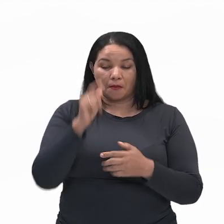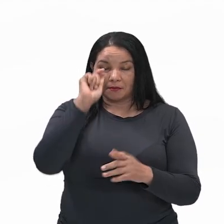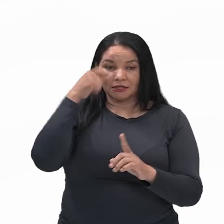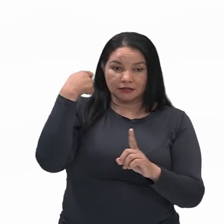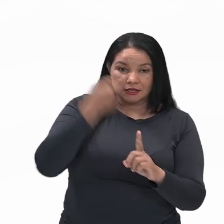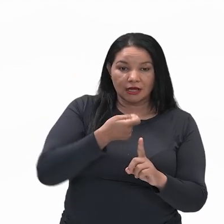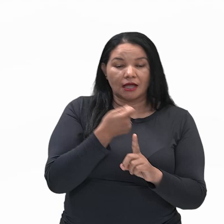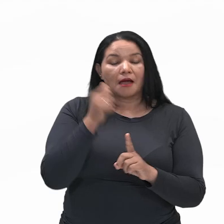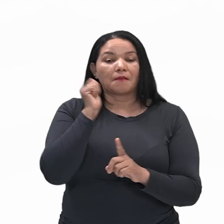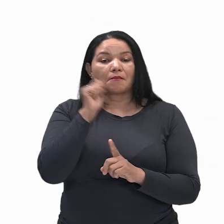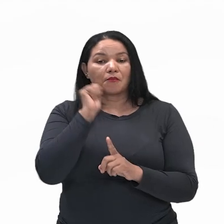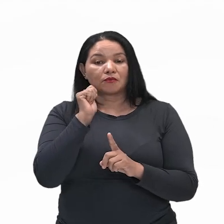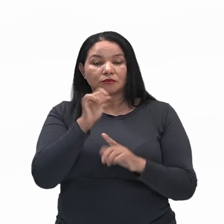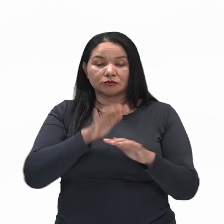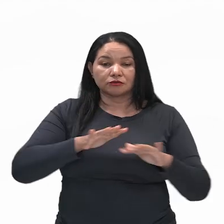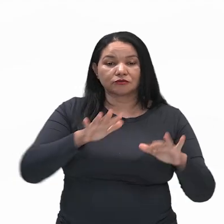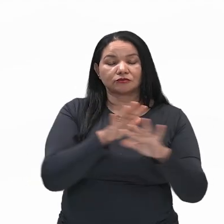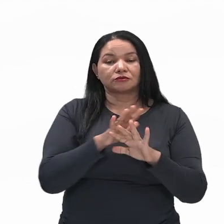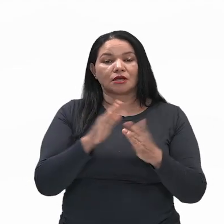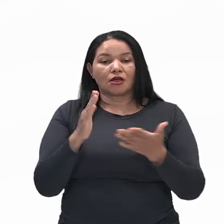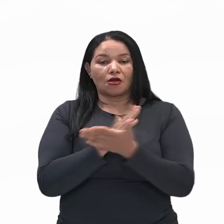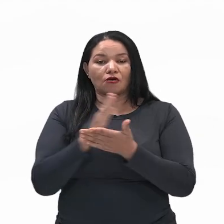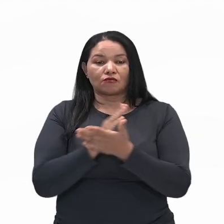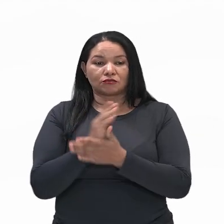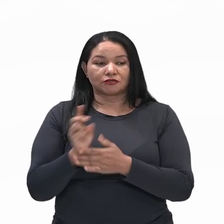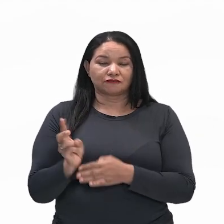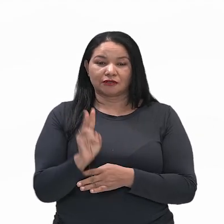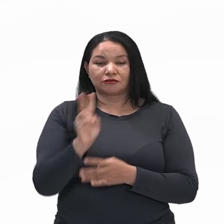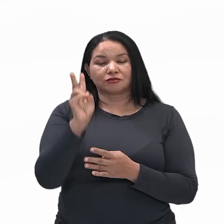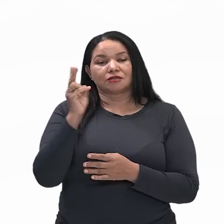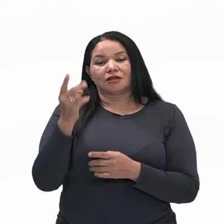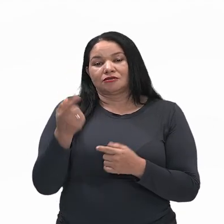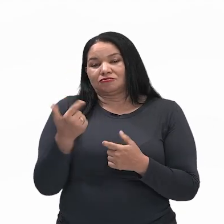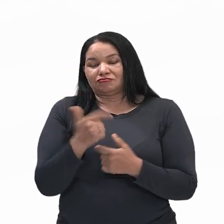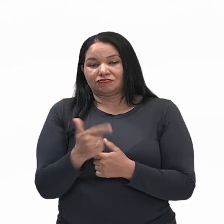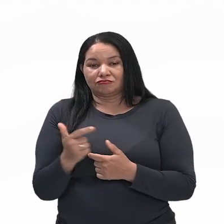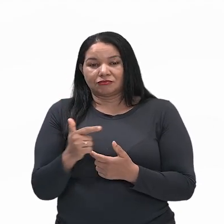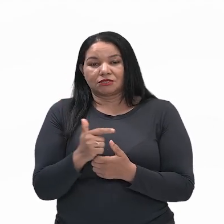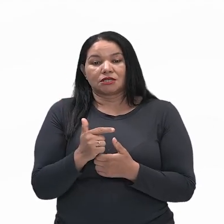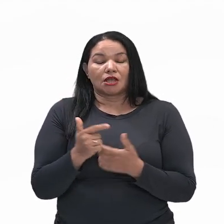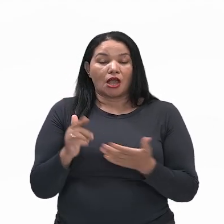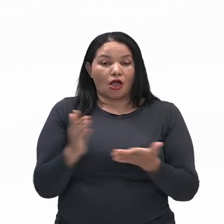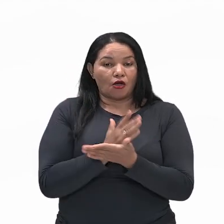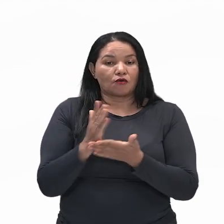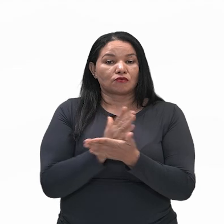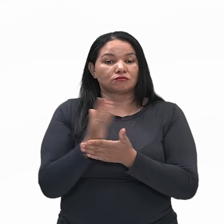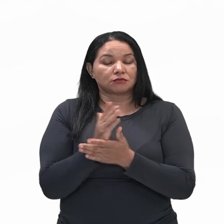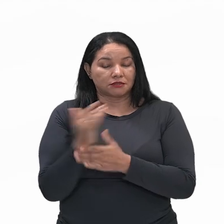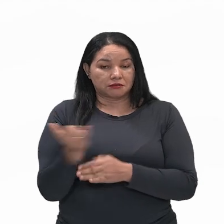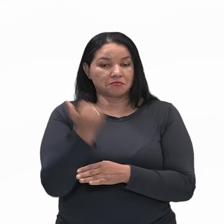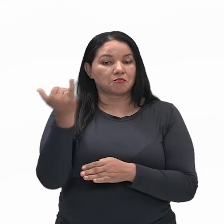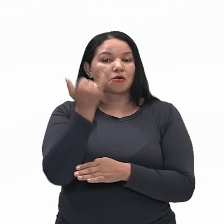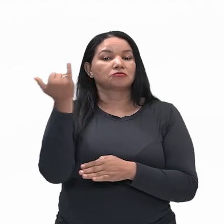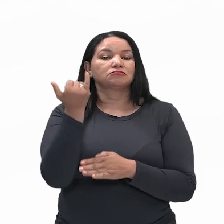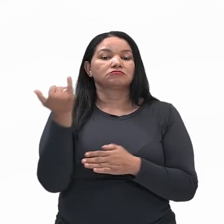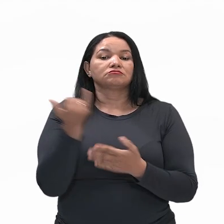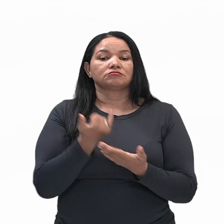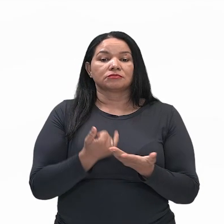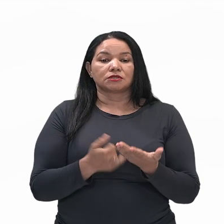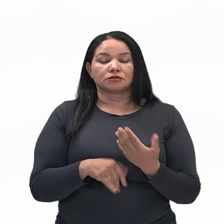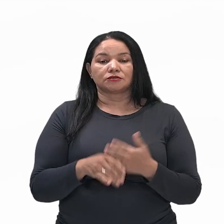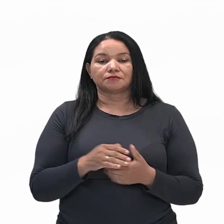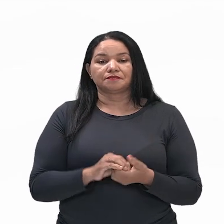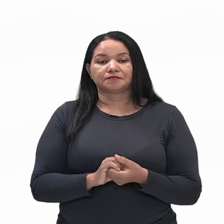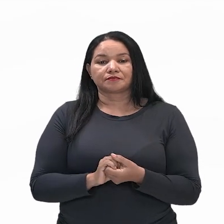vamos dizer, tão valorizadas na história, mas que tiveram papel importantíssimo. Então, esse tipo de